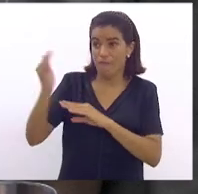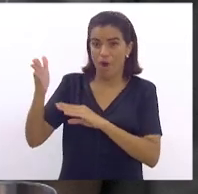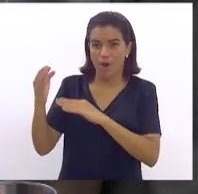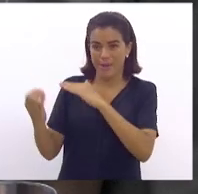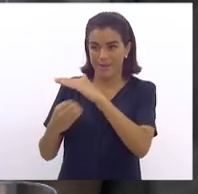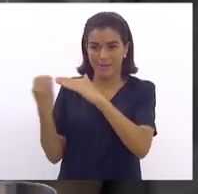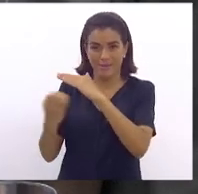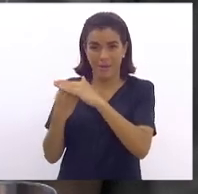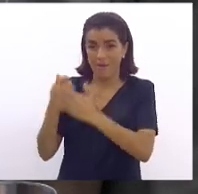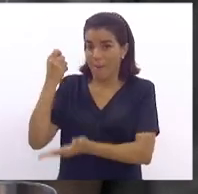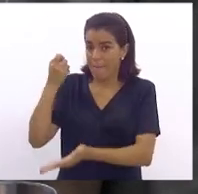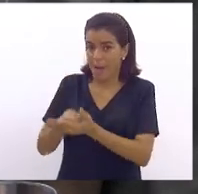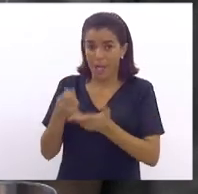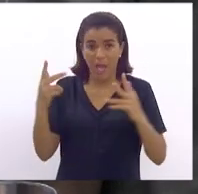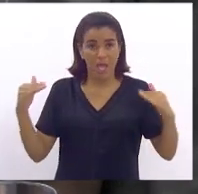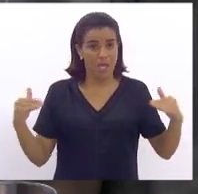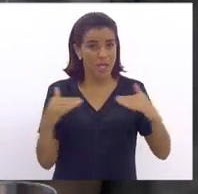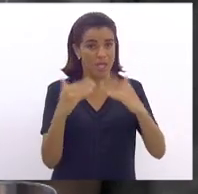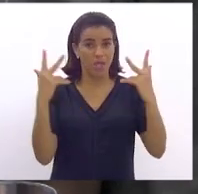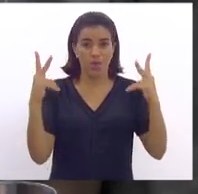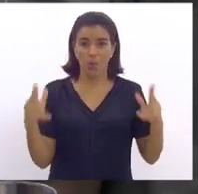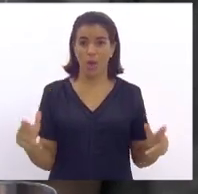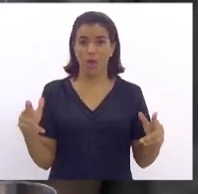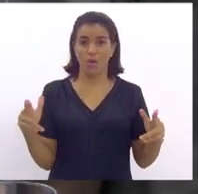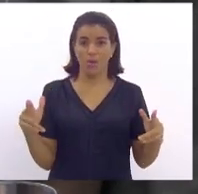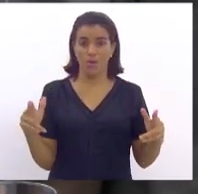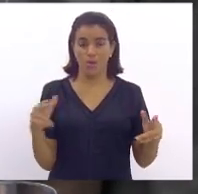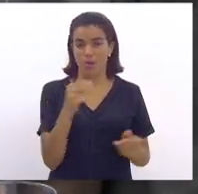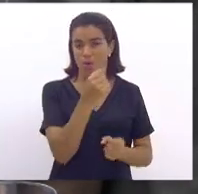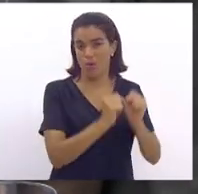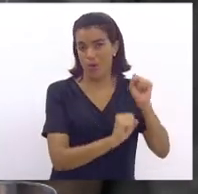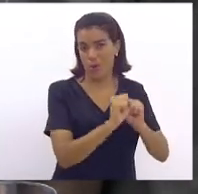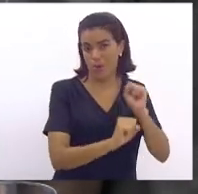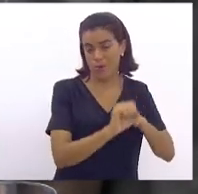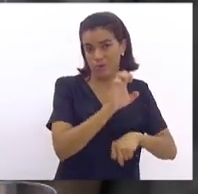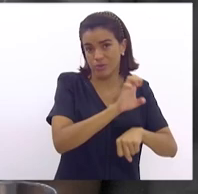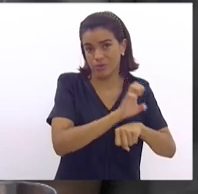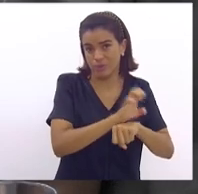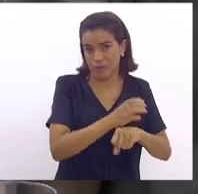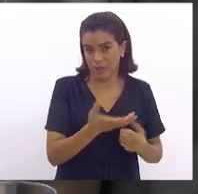vão ter que pagar o mesmo tributo que pagam os nossos. Porque